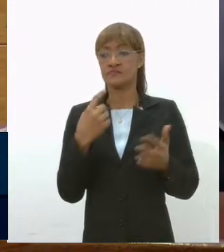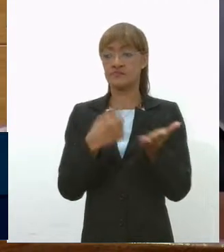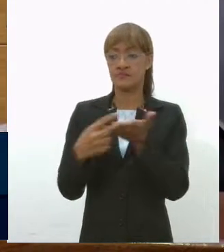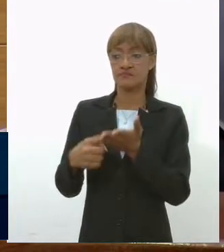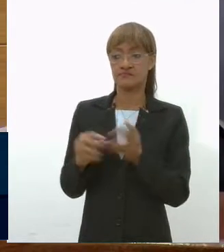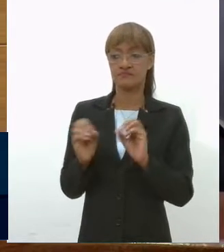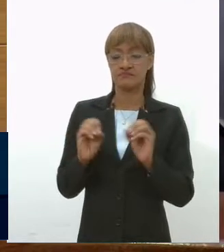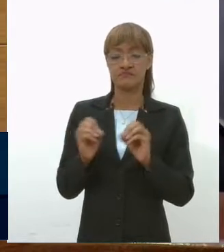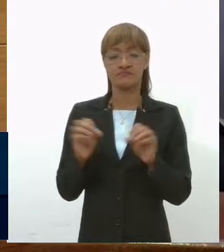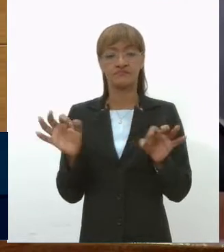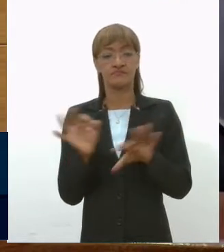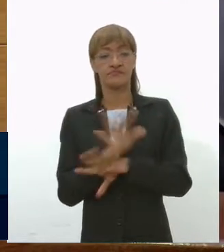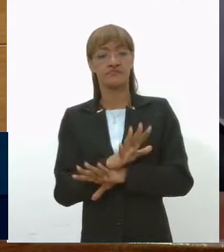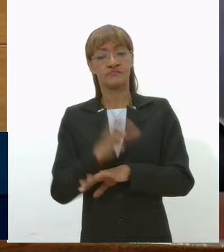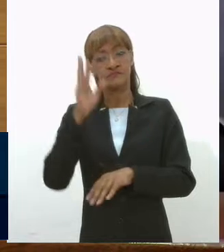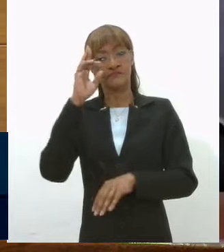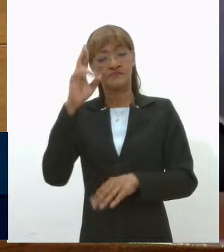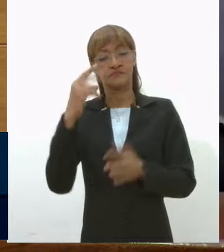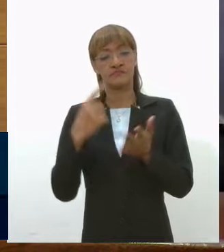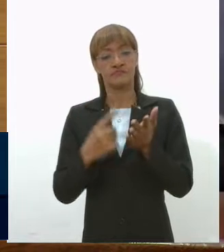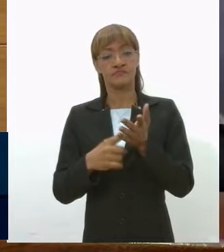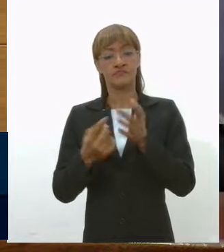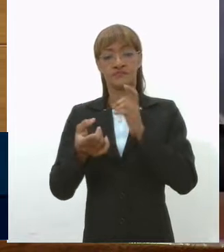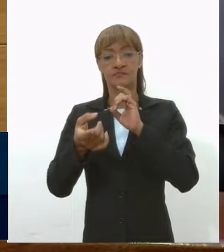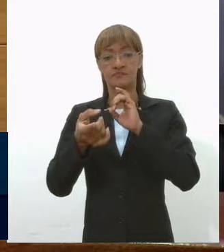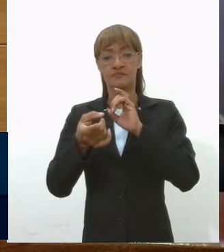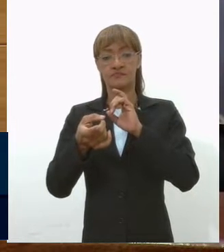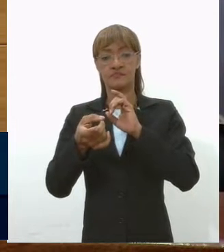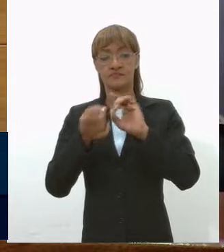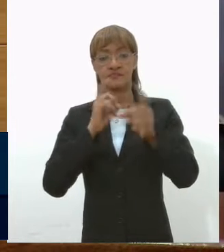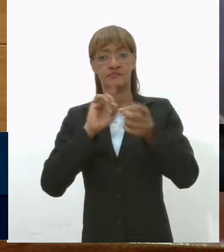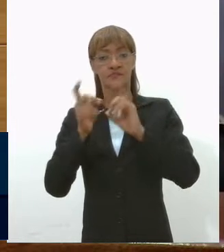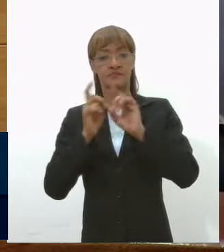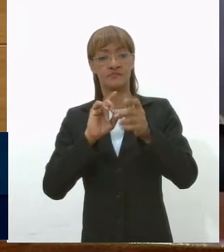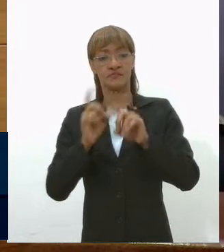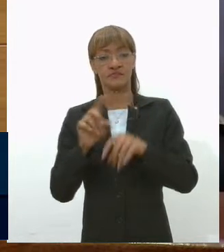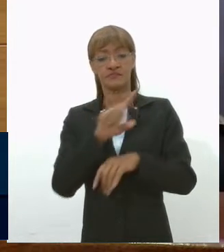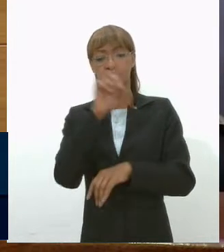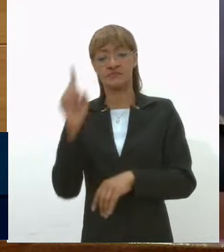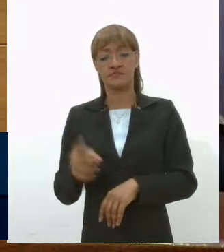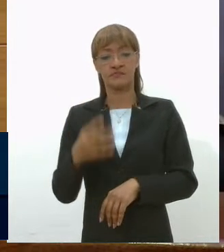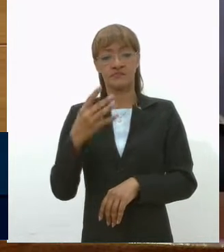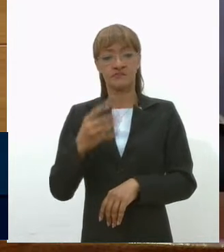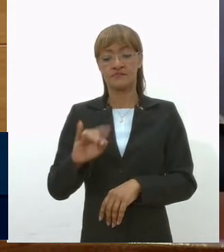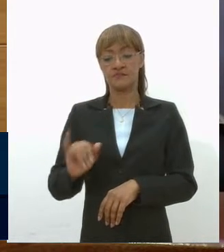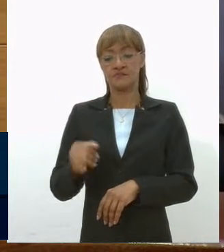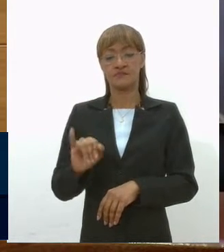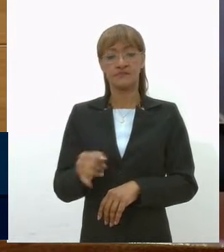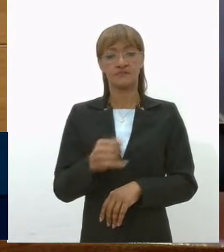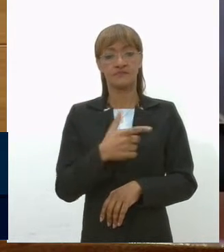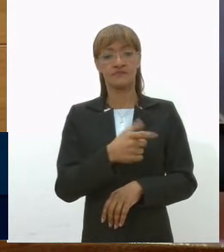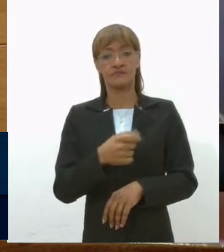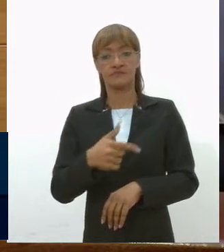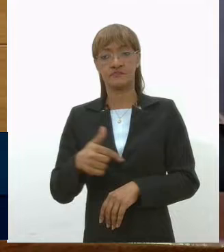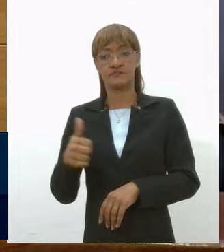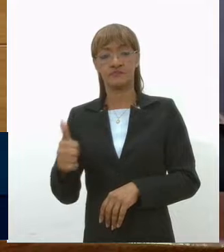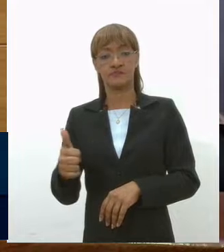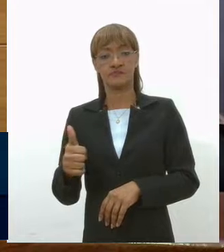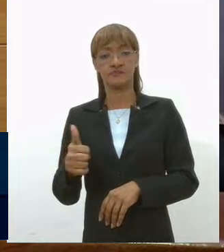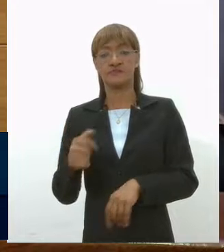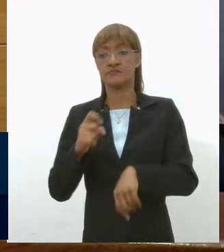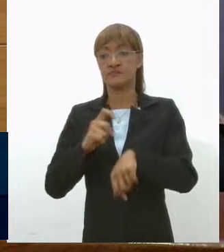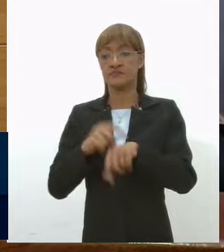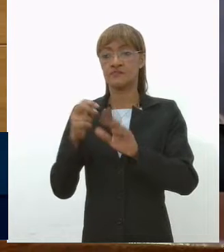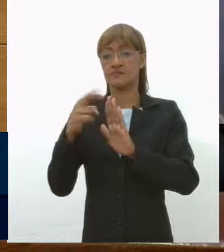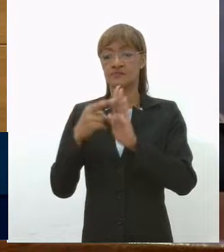senhor presidente convocou a sessão ordinária para o dia 4 de janeiro de 2021, no horário